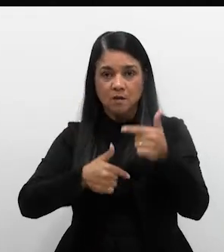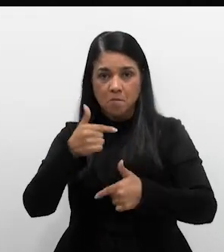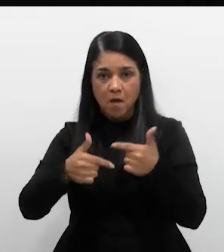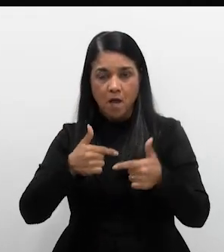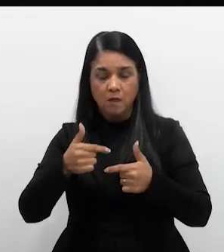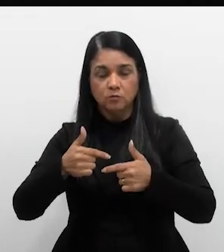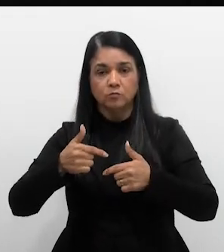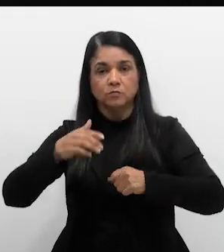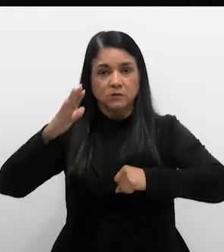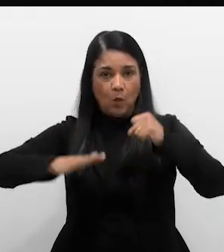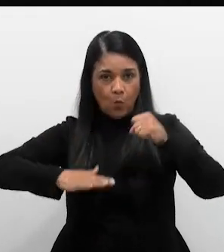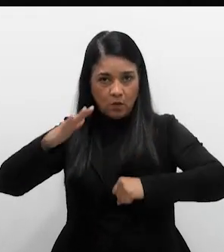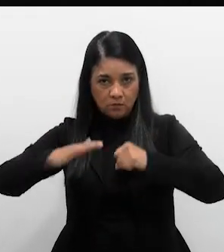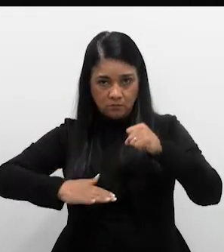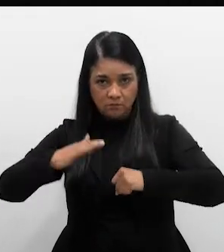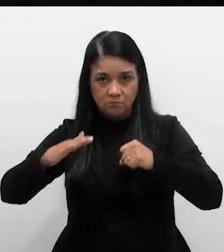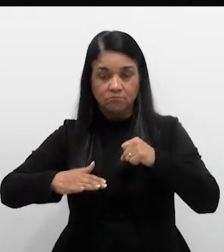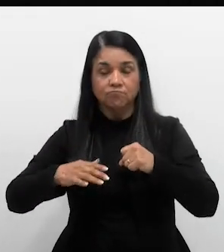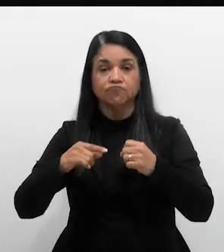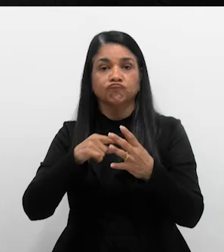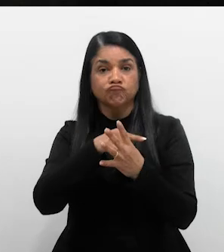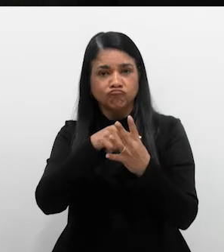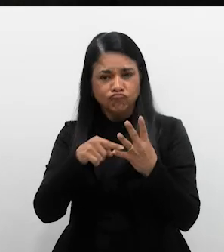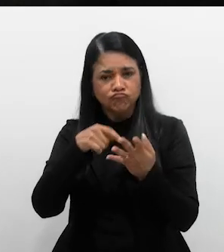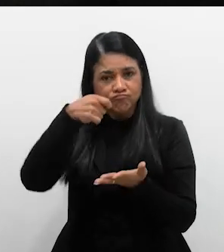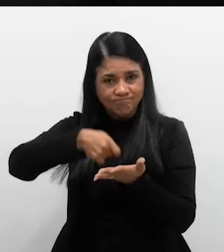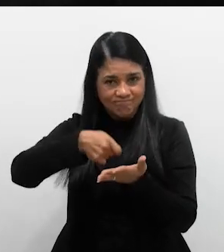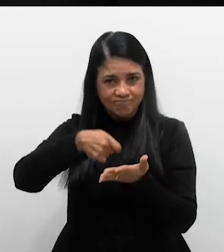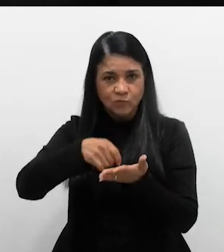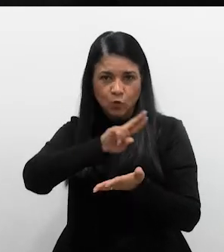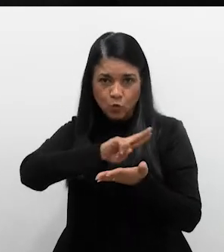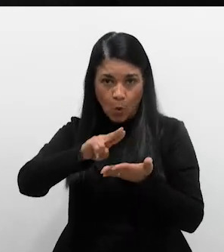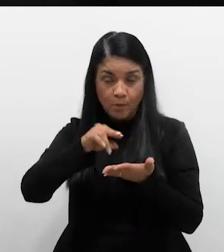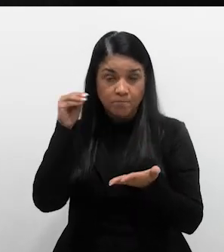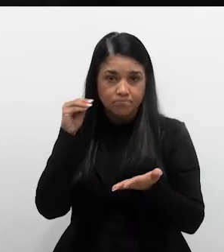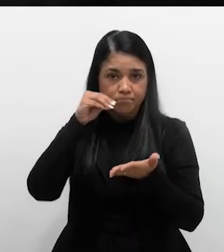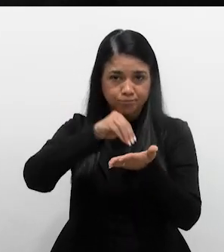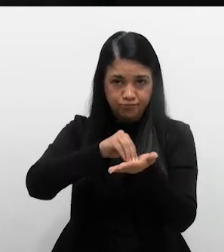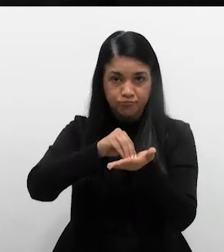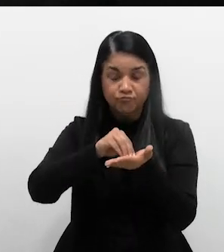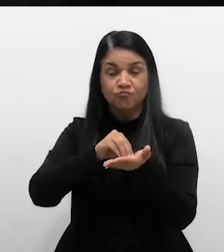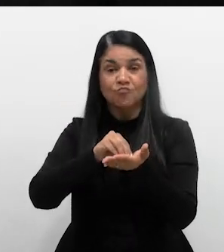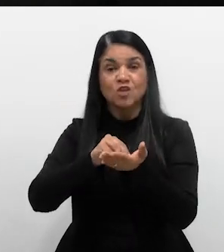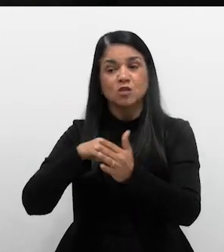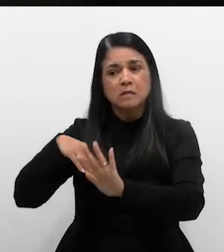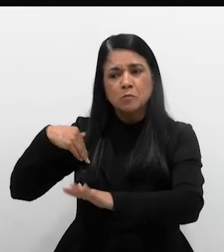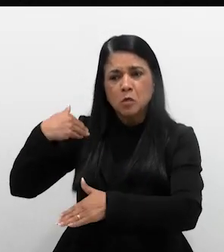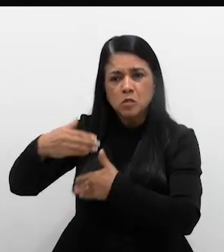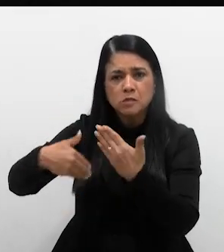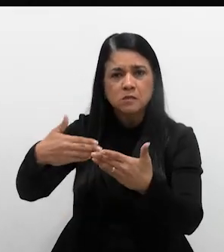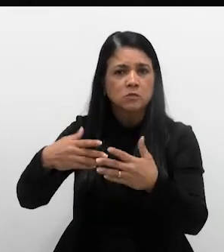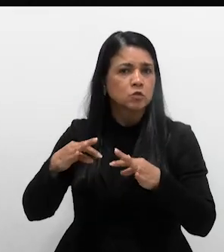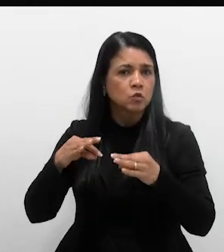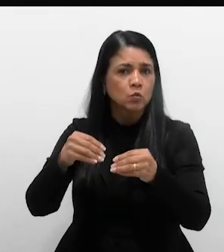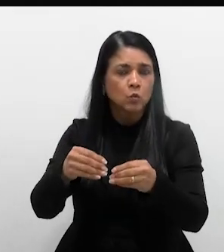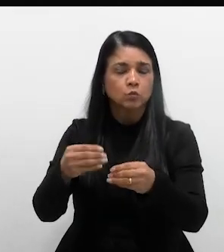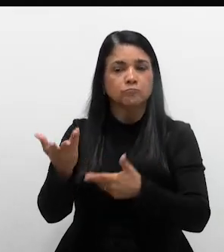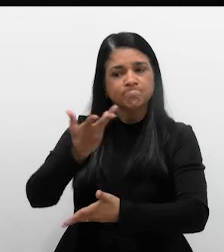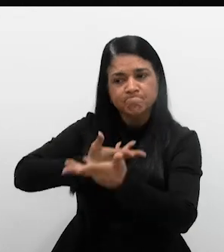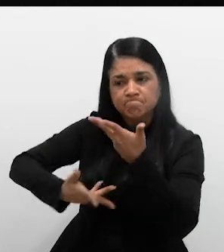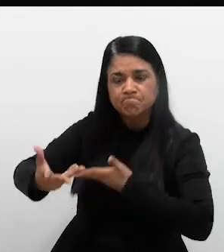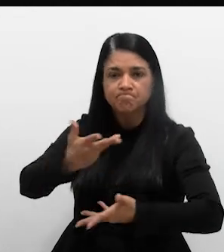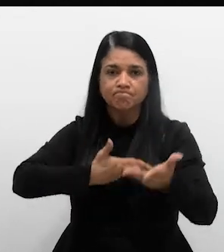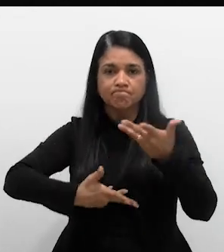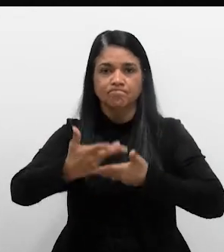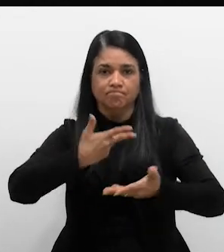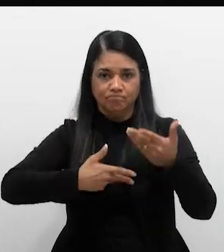questão que o nome dos 4 estivesse na sinopse. Que generosidade. Porque, de fato, a construção passa pela mão de todos, pela contribuição